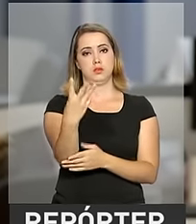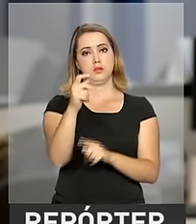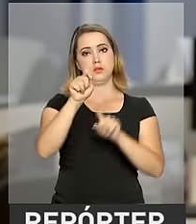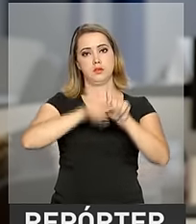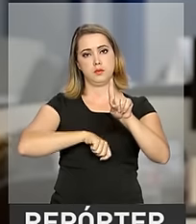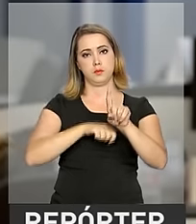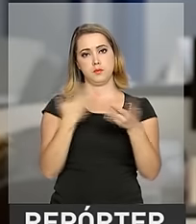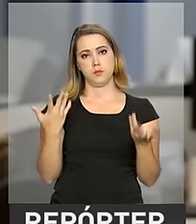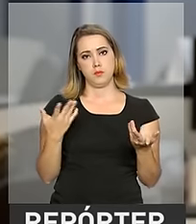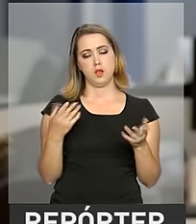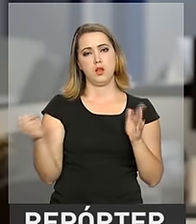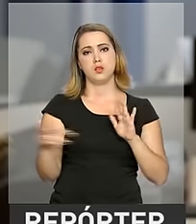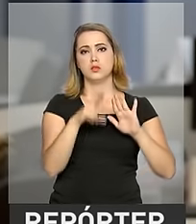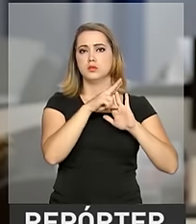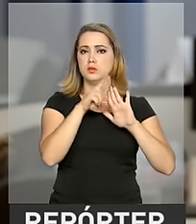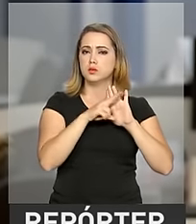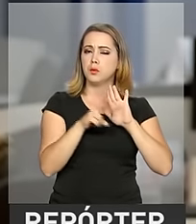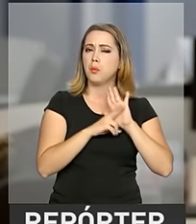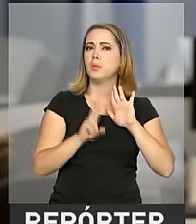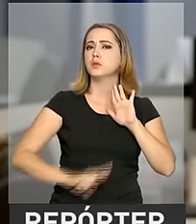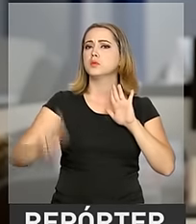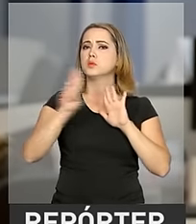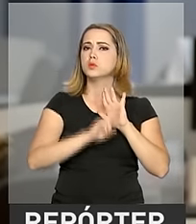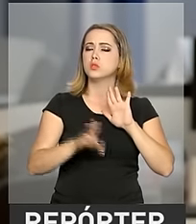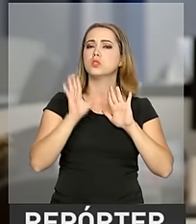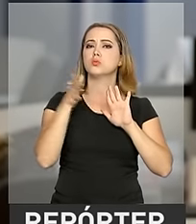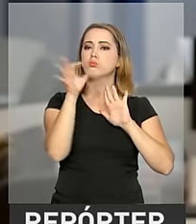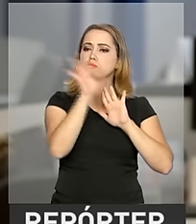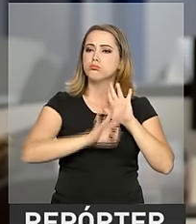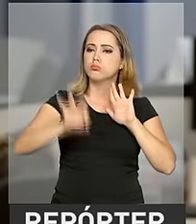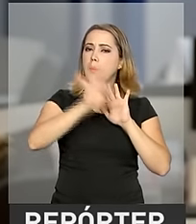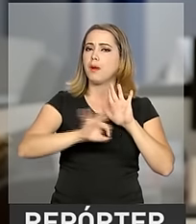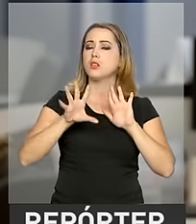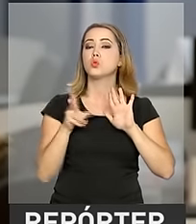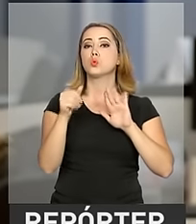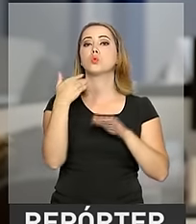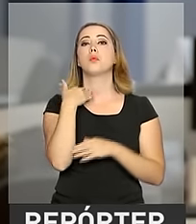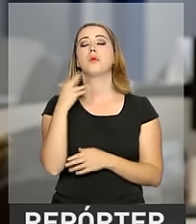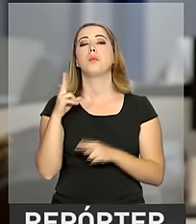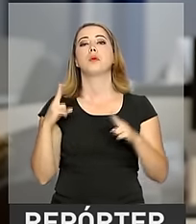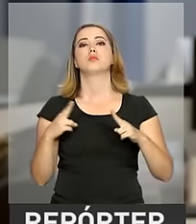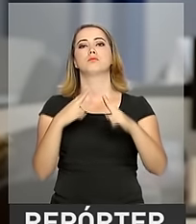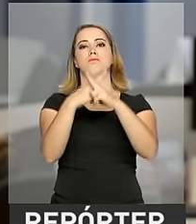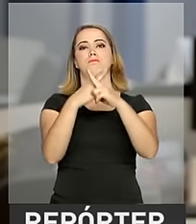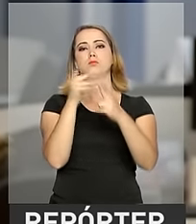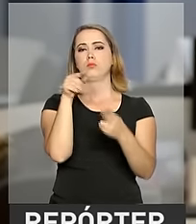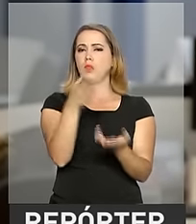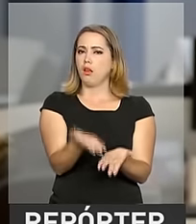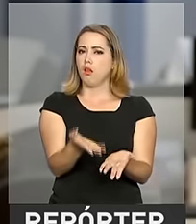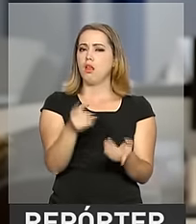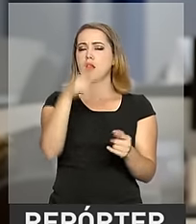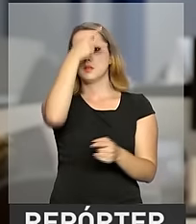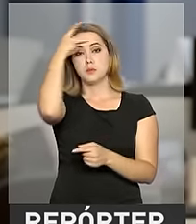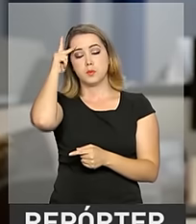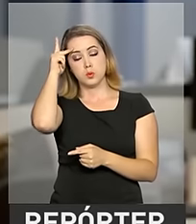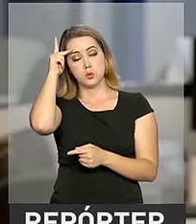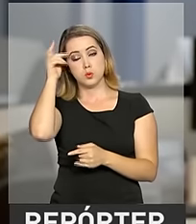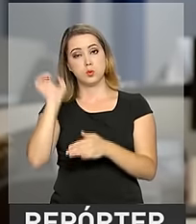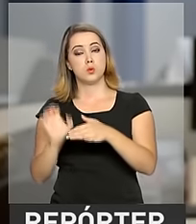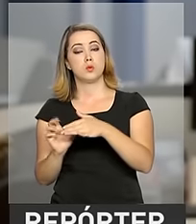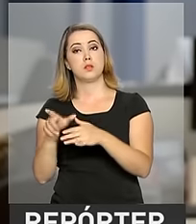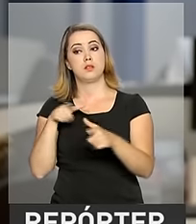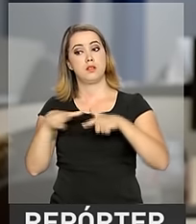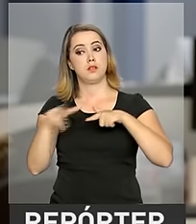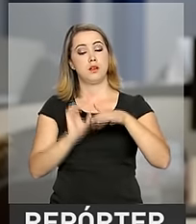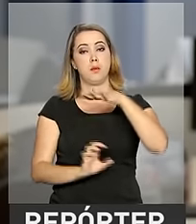3 meses. As normas para a utilização estão sendo elaboradas pela Caixa Econômica Federal. Para esses casos, os trabalhadores da iniciativa privada